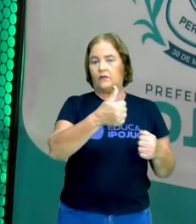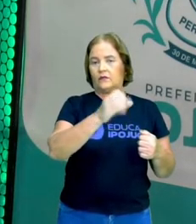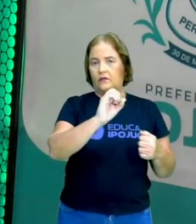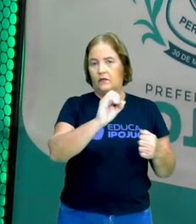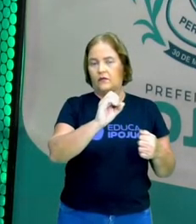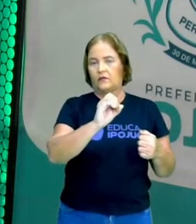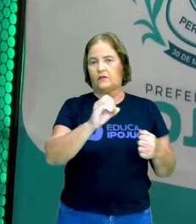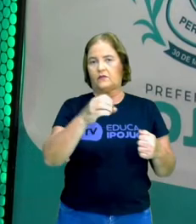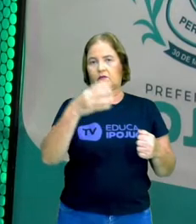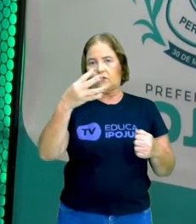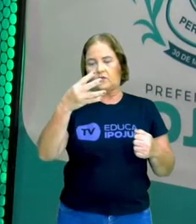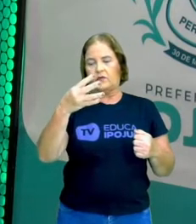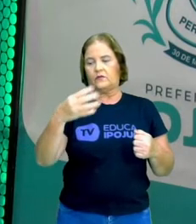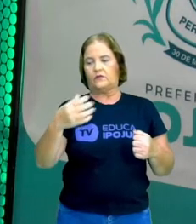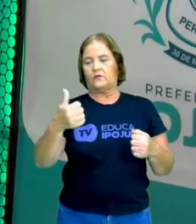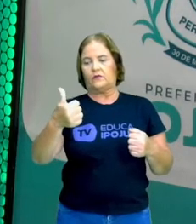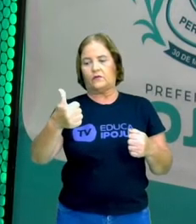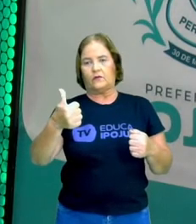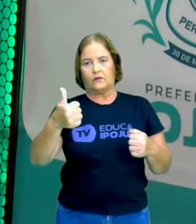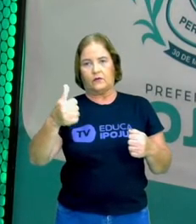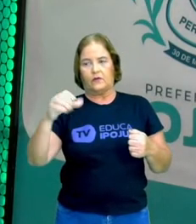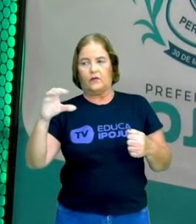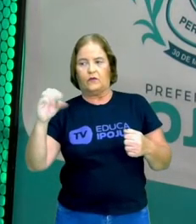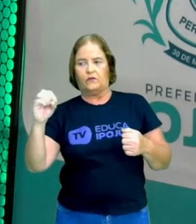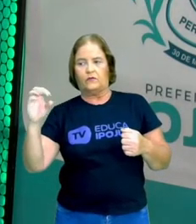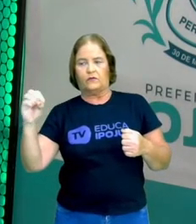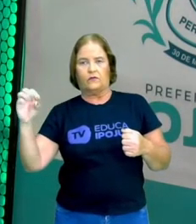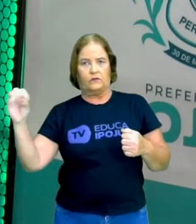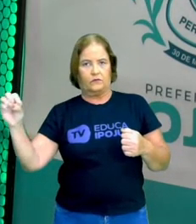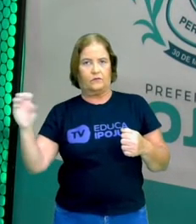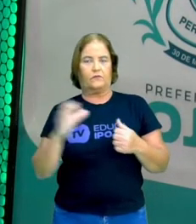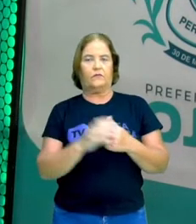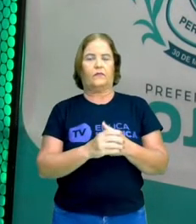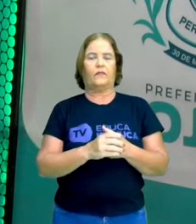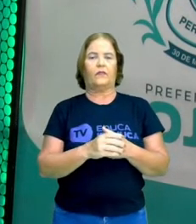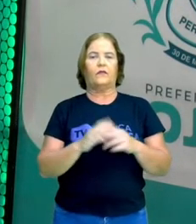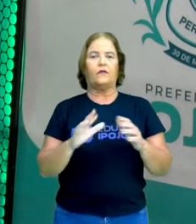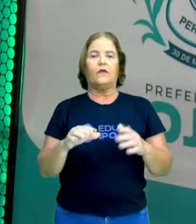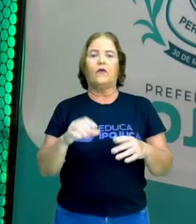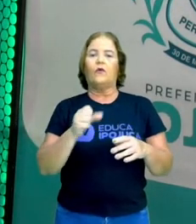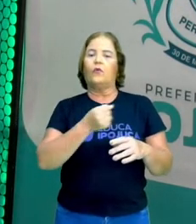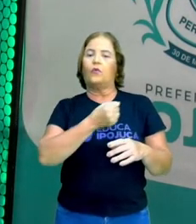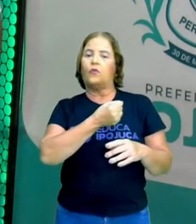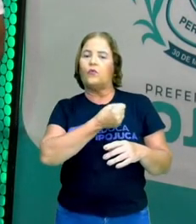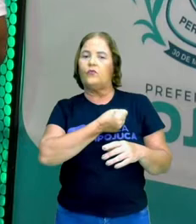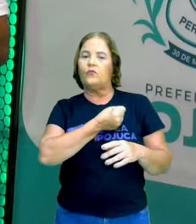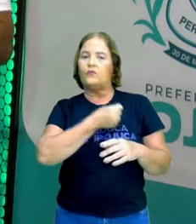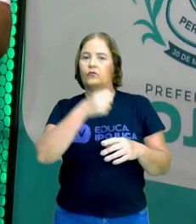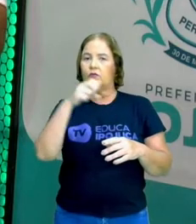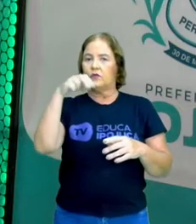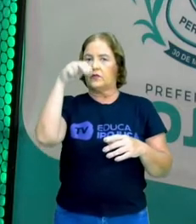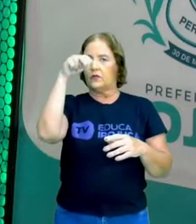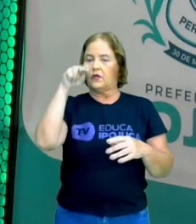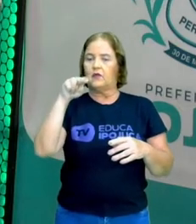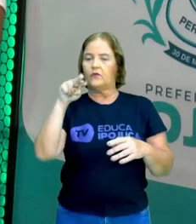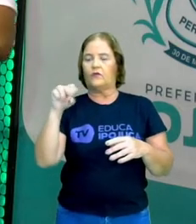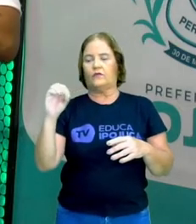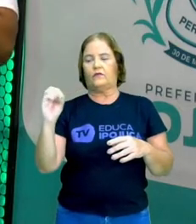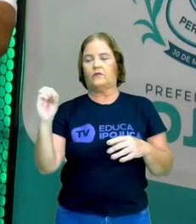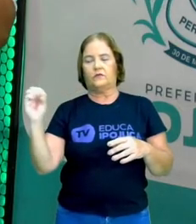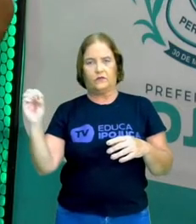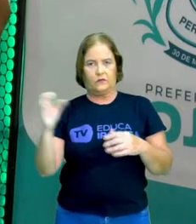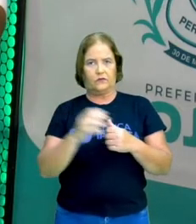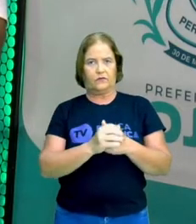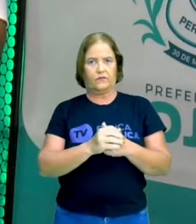a quantidade de zeros da resposta era igual ao número do expoente. E agora, se